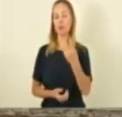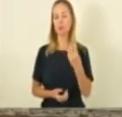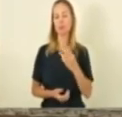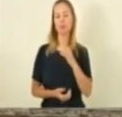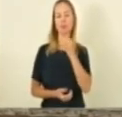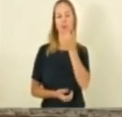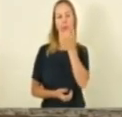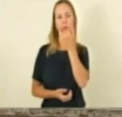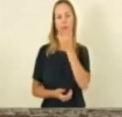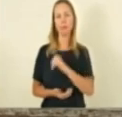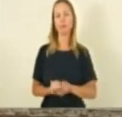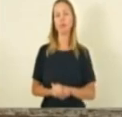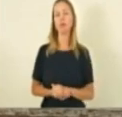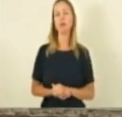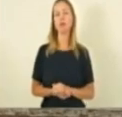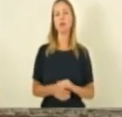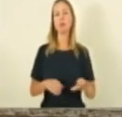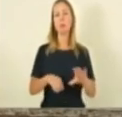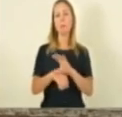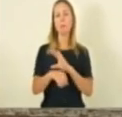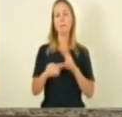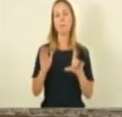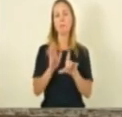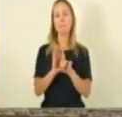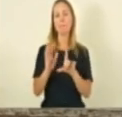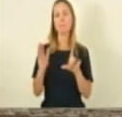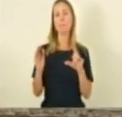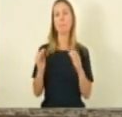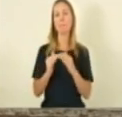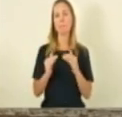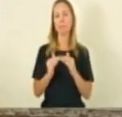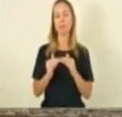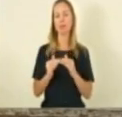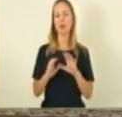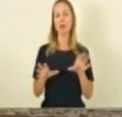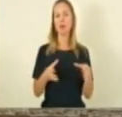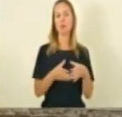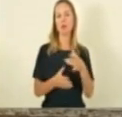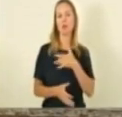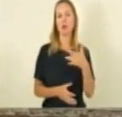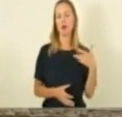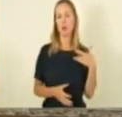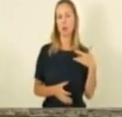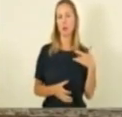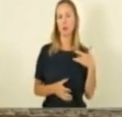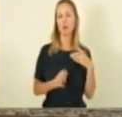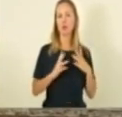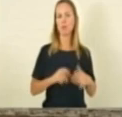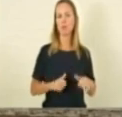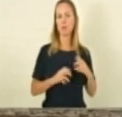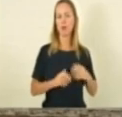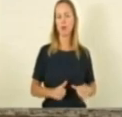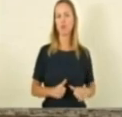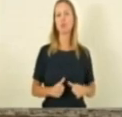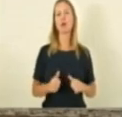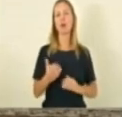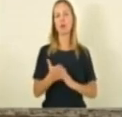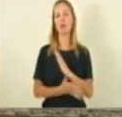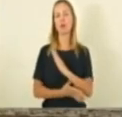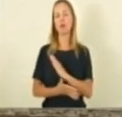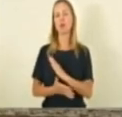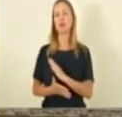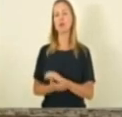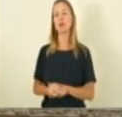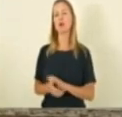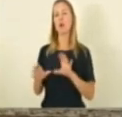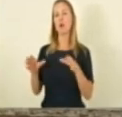de Justiça pela constitucionalidade, legalidade e juridicidade e na Comissão de Saúde e Saneamento pela aprovação. Na